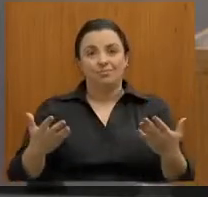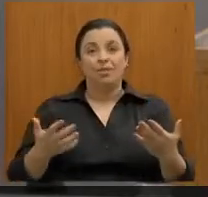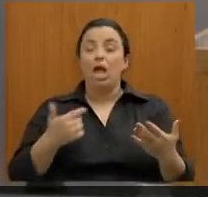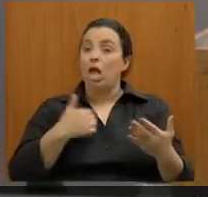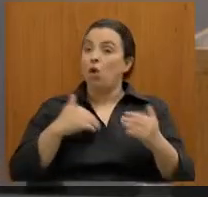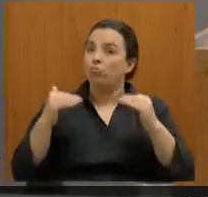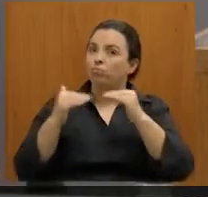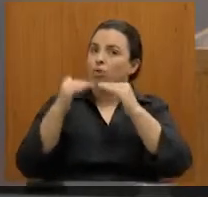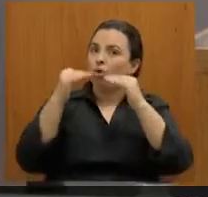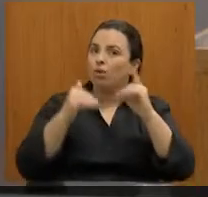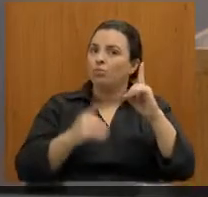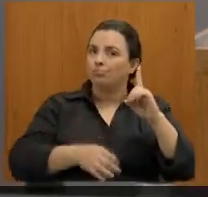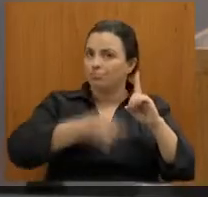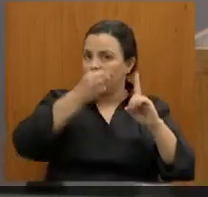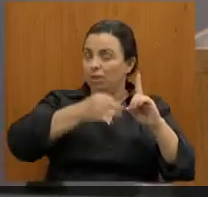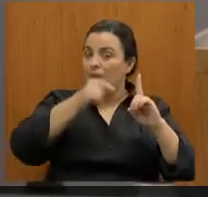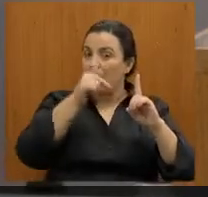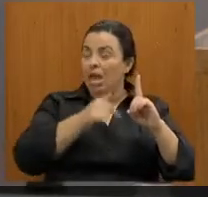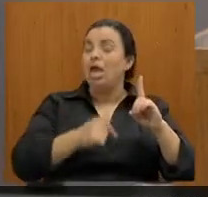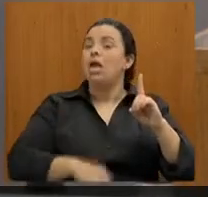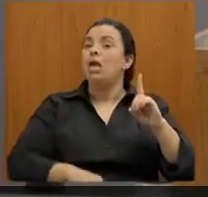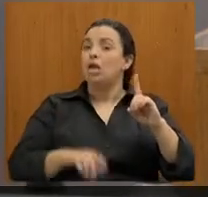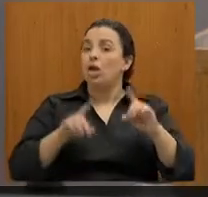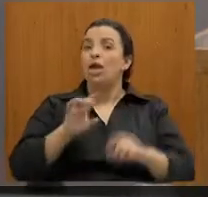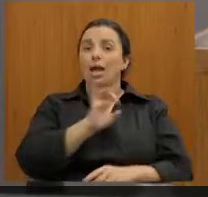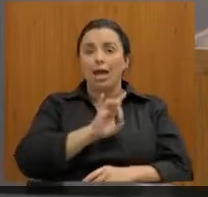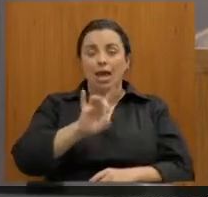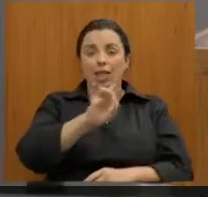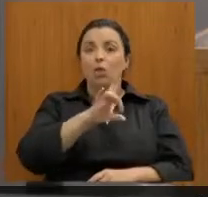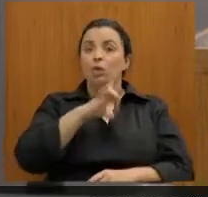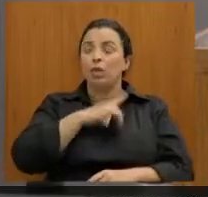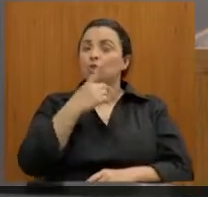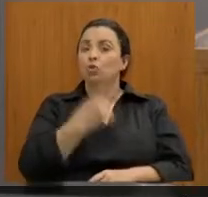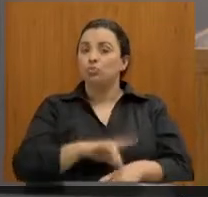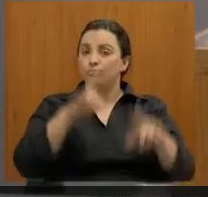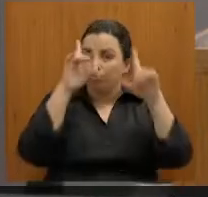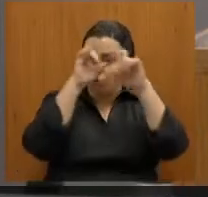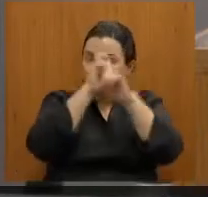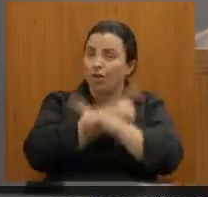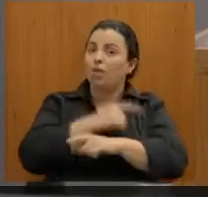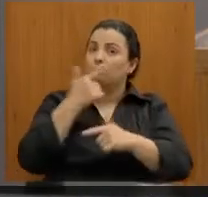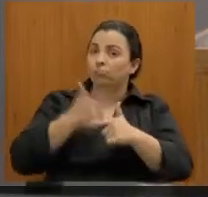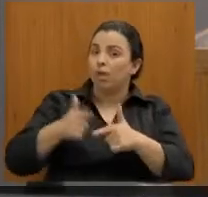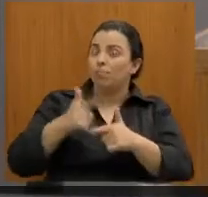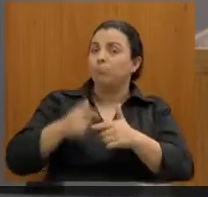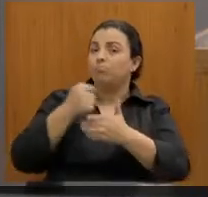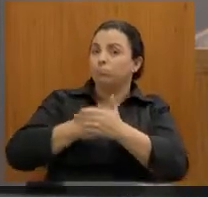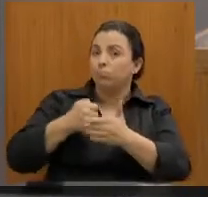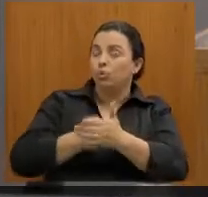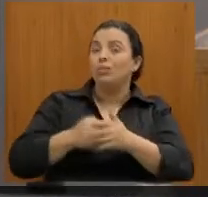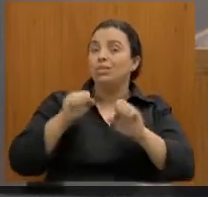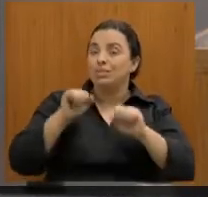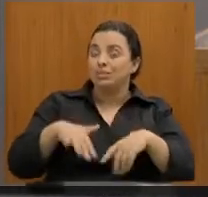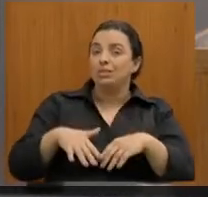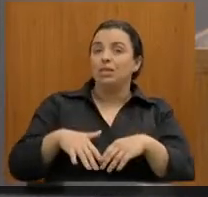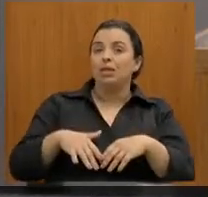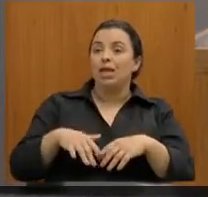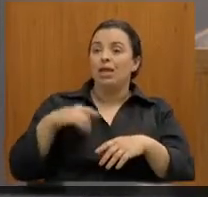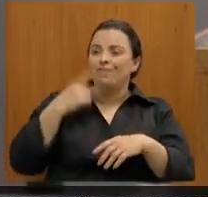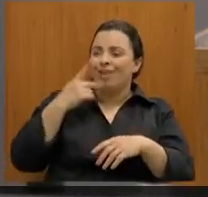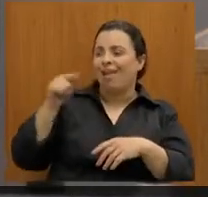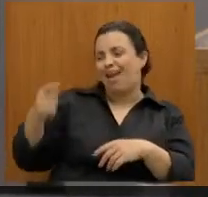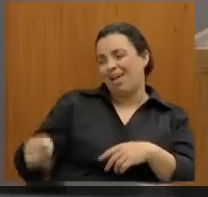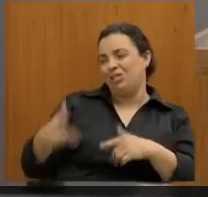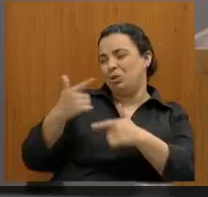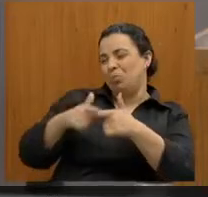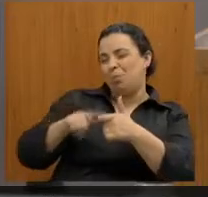que cada uma de nós tem as suas batalhas e a gente não pode ficar menosprezando a batalha de cada uma de nós porque